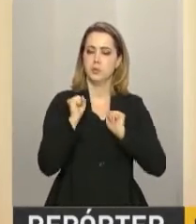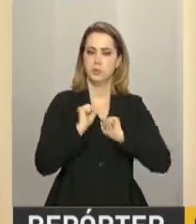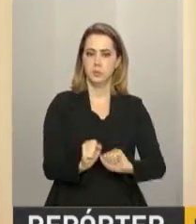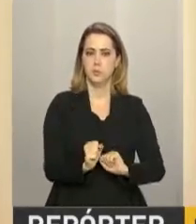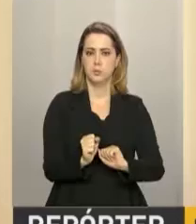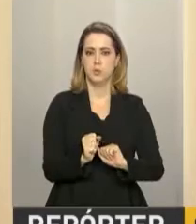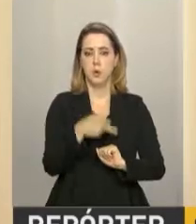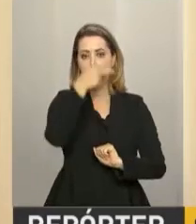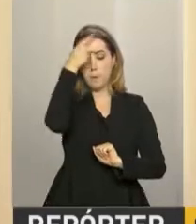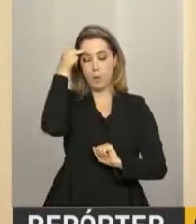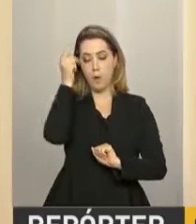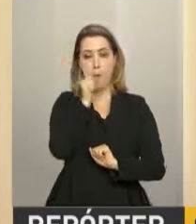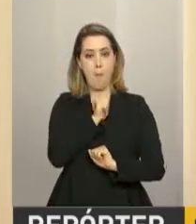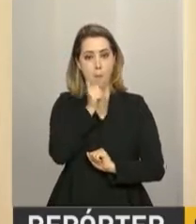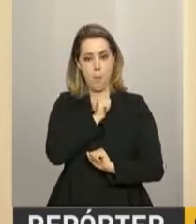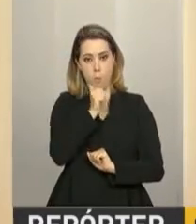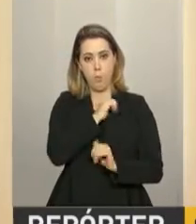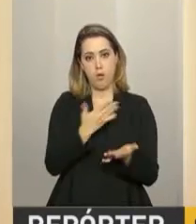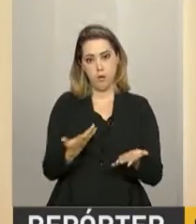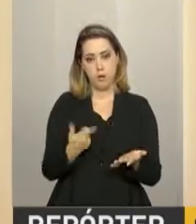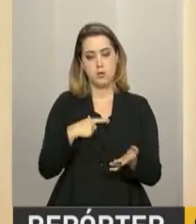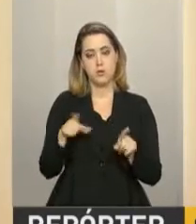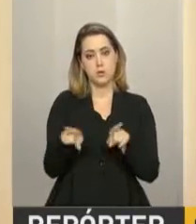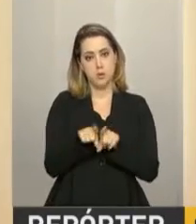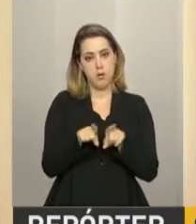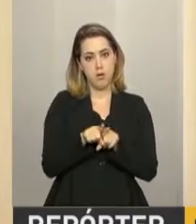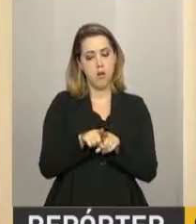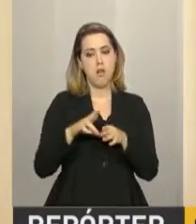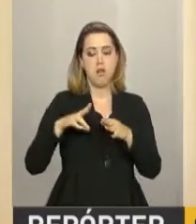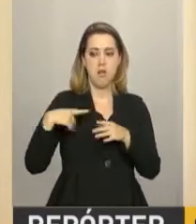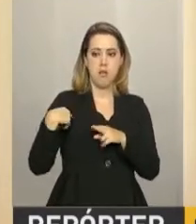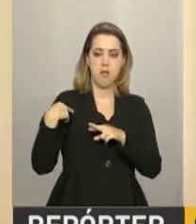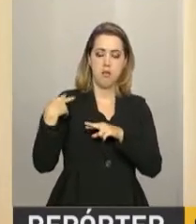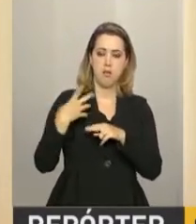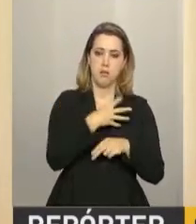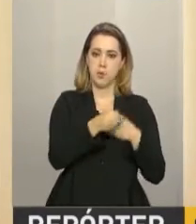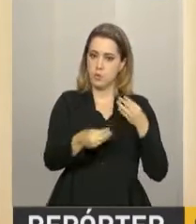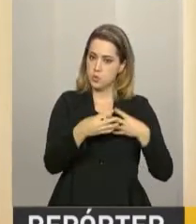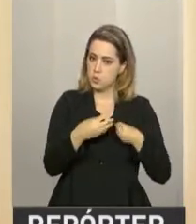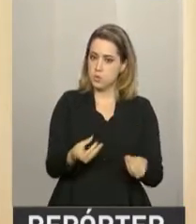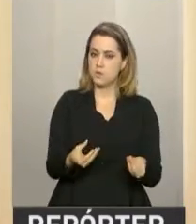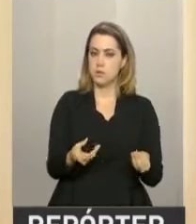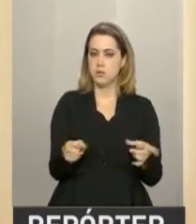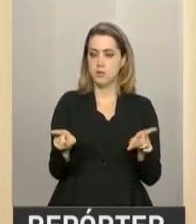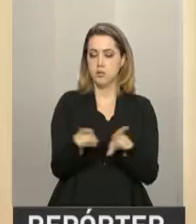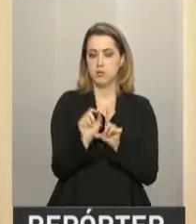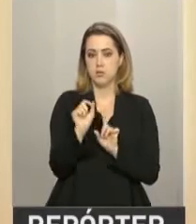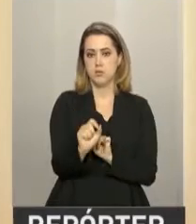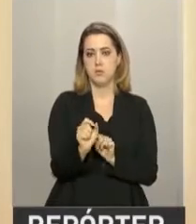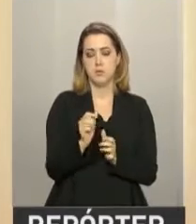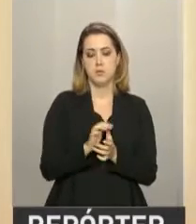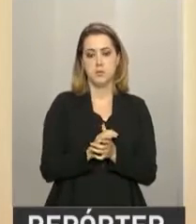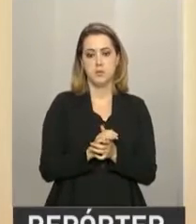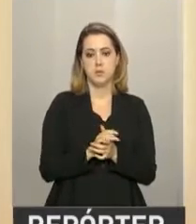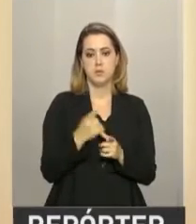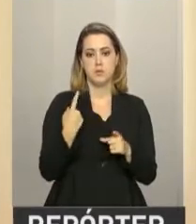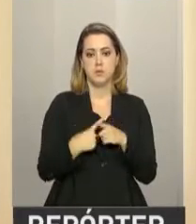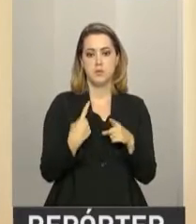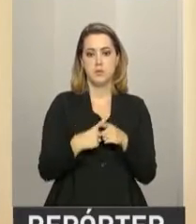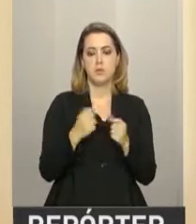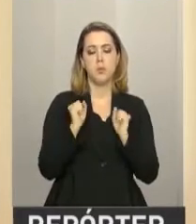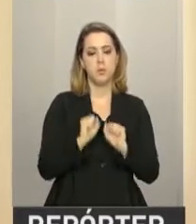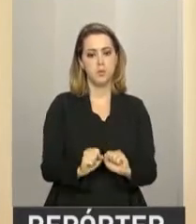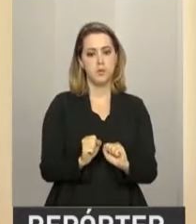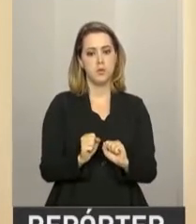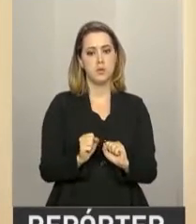ao trabalhador inclusive ao sul do pi e sul do ma está ansioso isso também é importante o